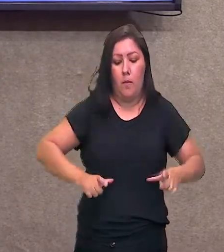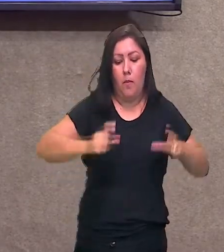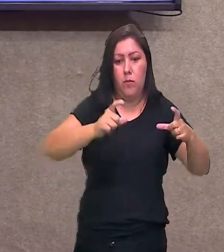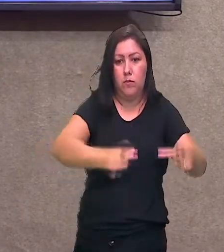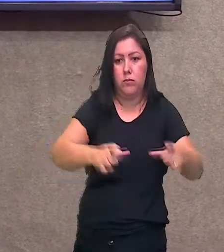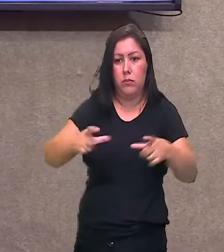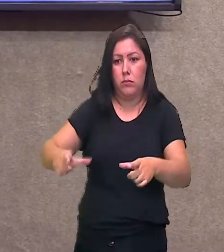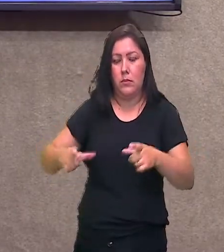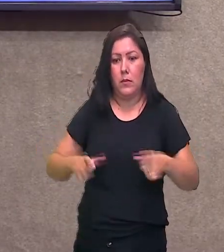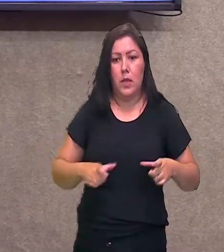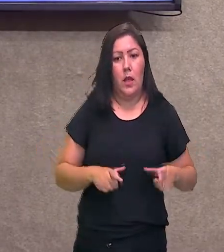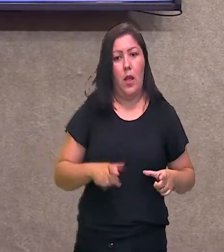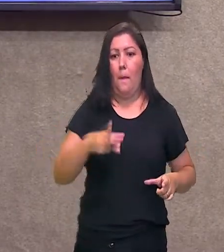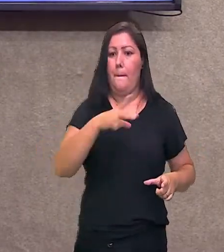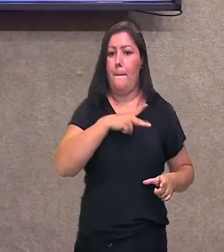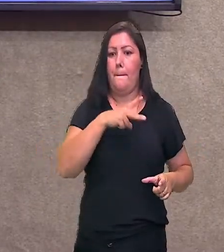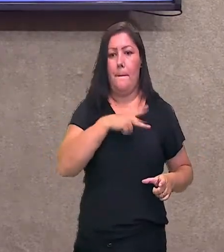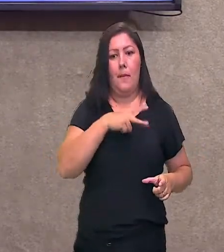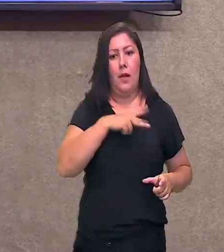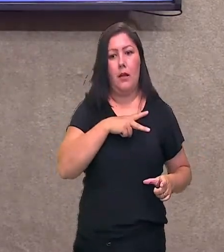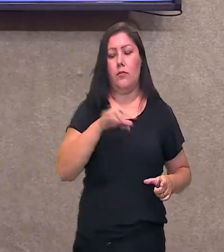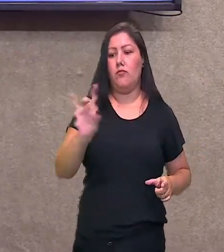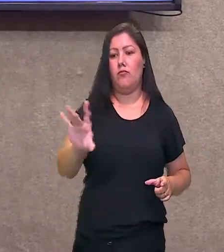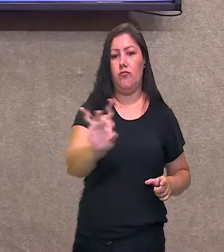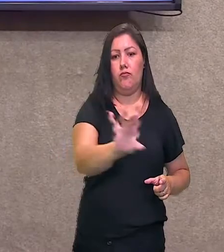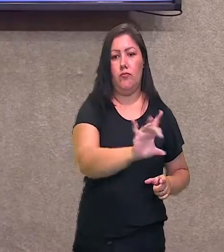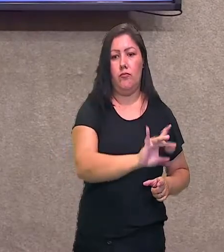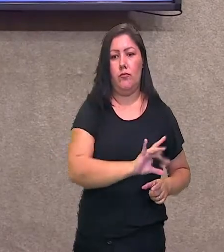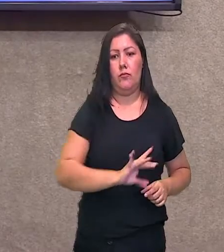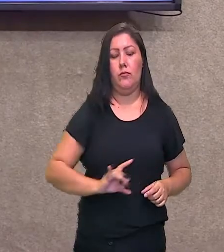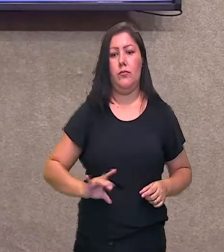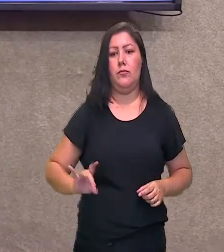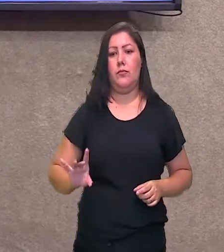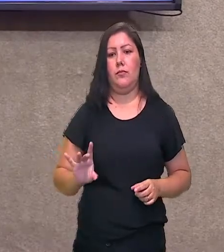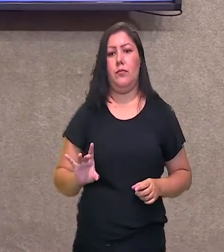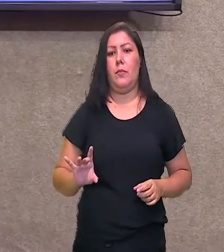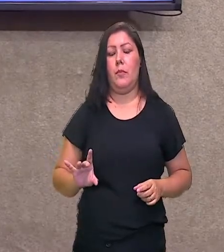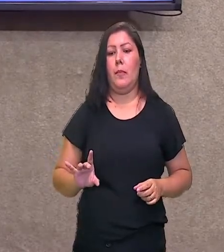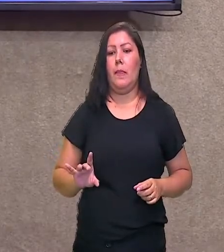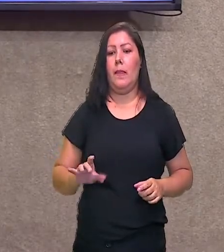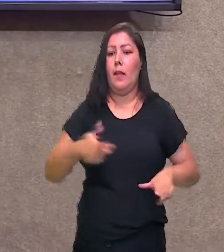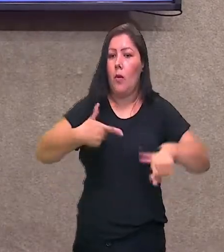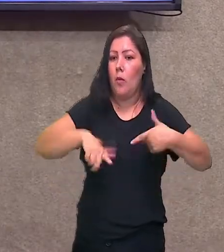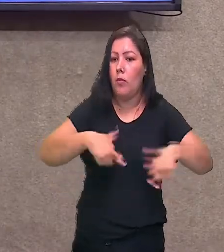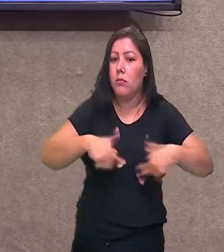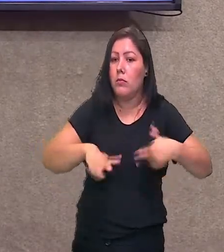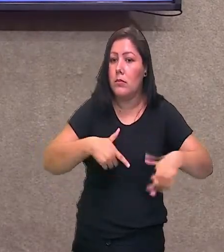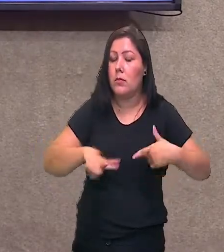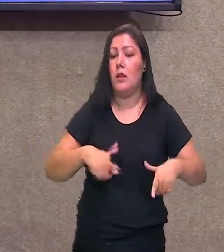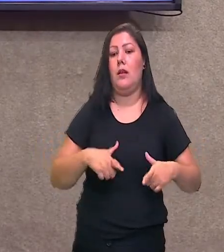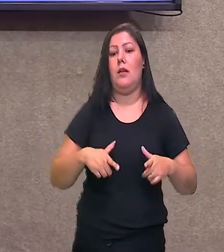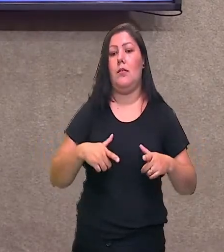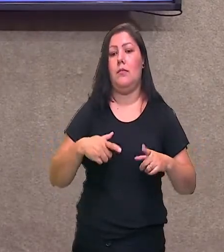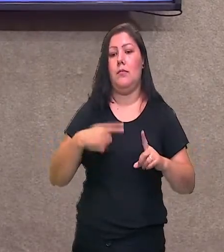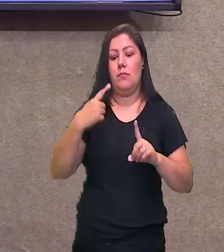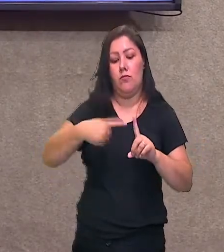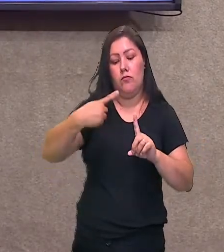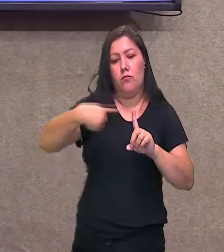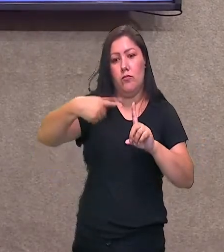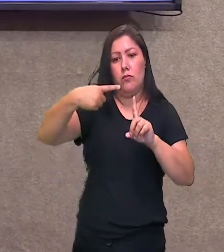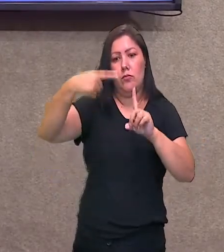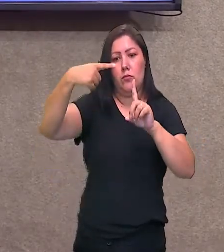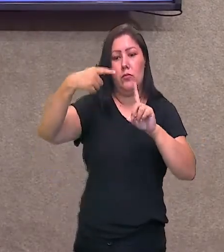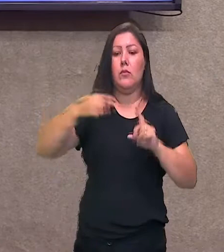é privada. Nós colocamos aqui dos meios de produção, porque nós estamos falando da questão